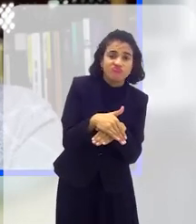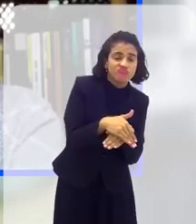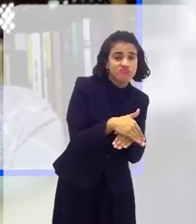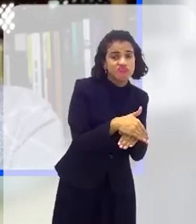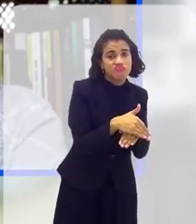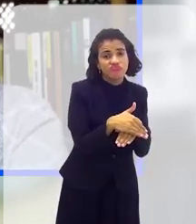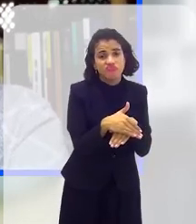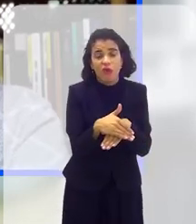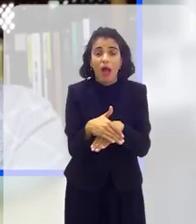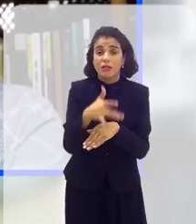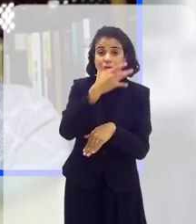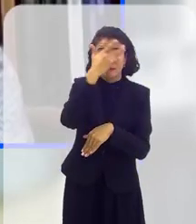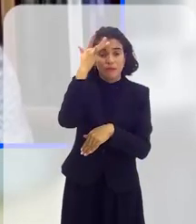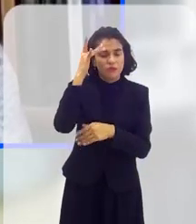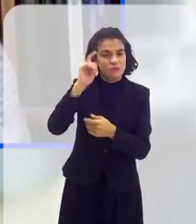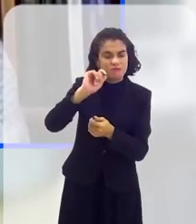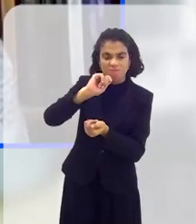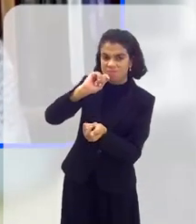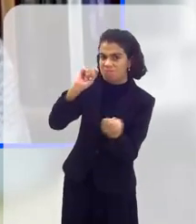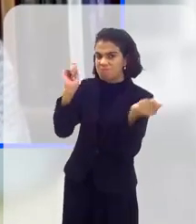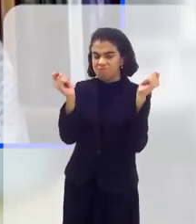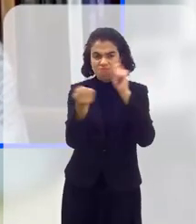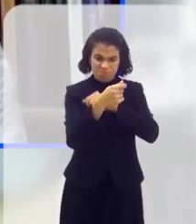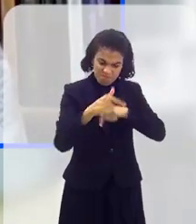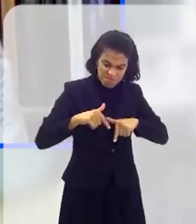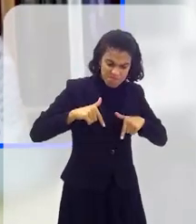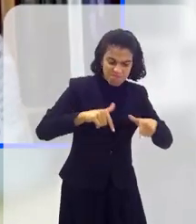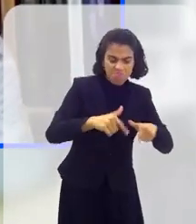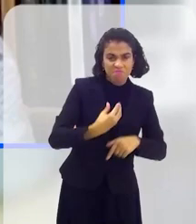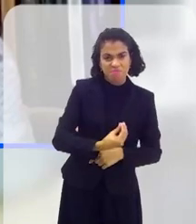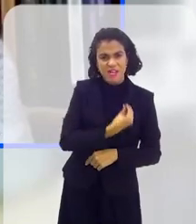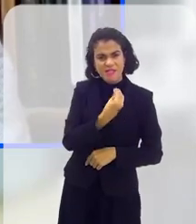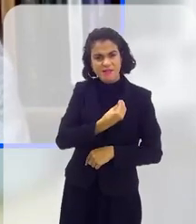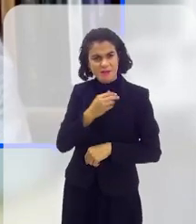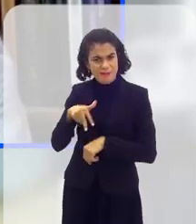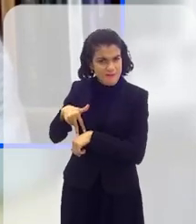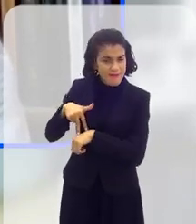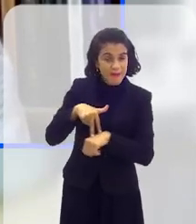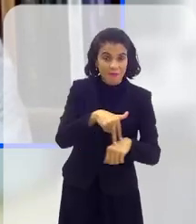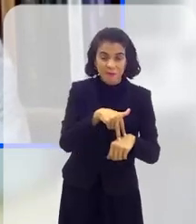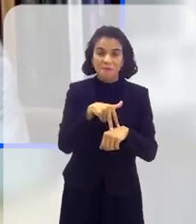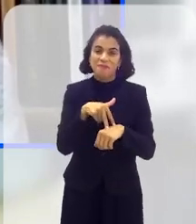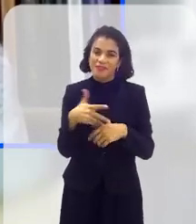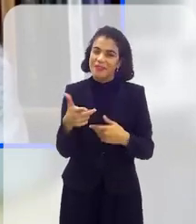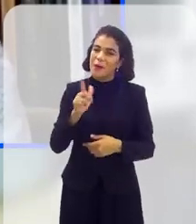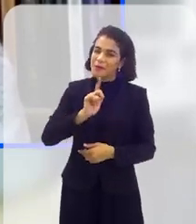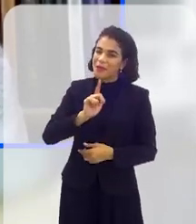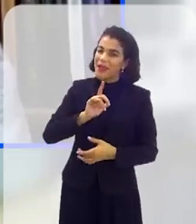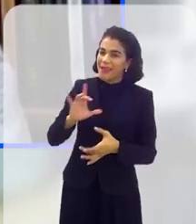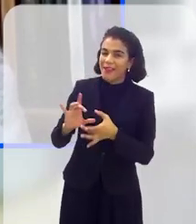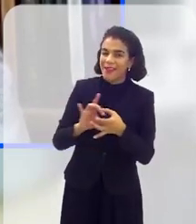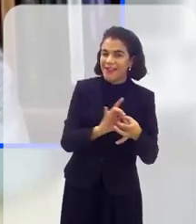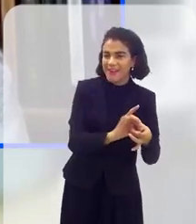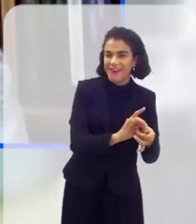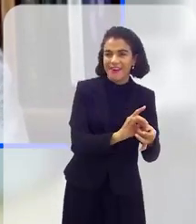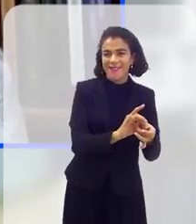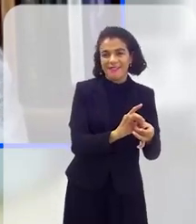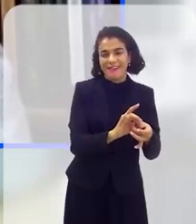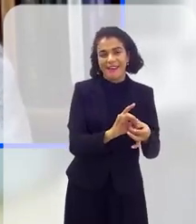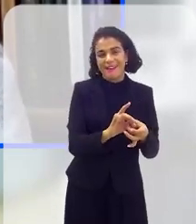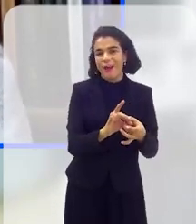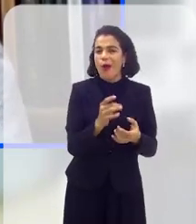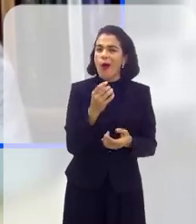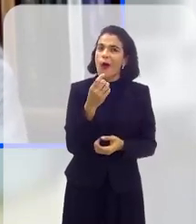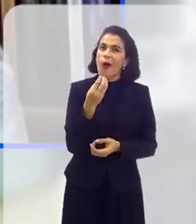indiferentes ao que está acontecendo, para as pessoas se tornarem mais participativas, mais presentes. E isso eu acho que tem muito a